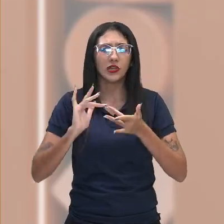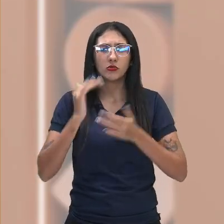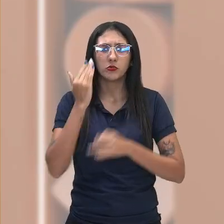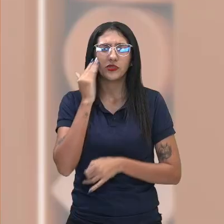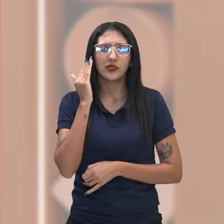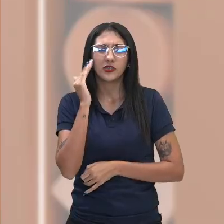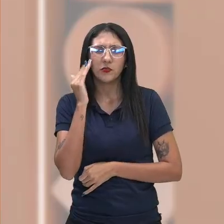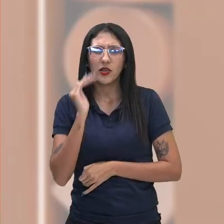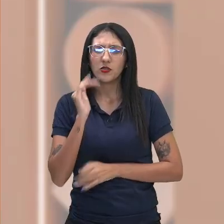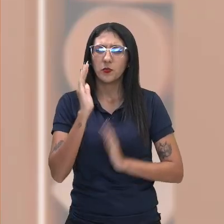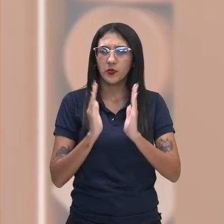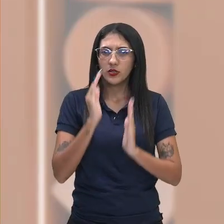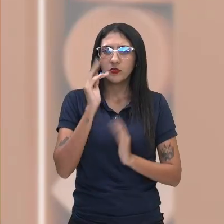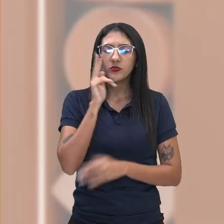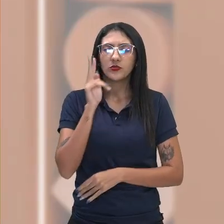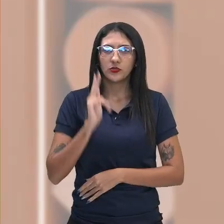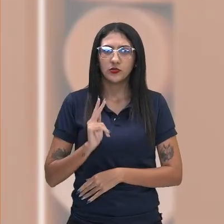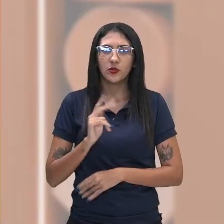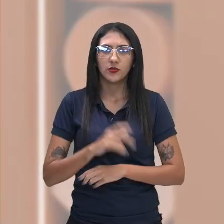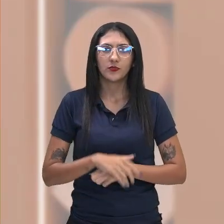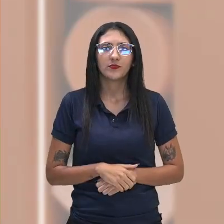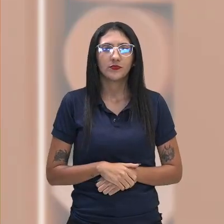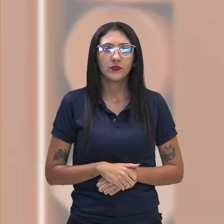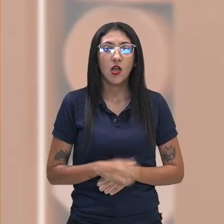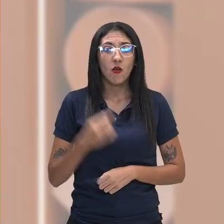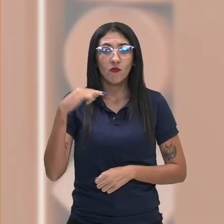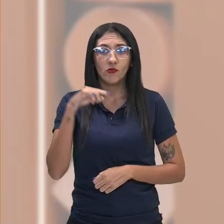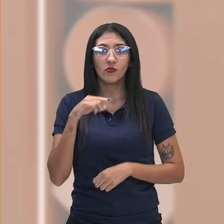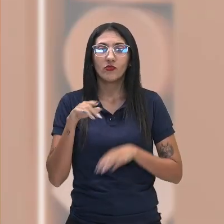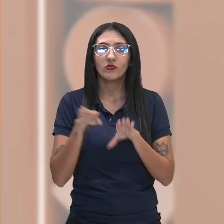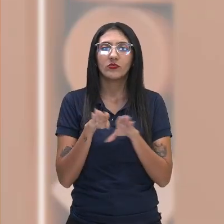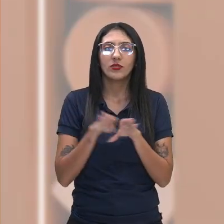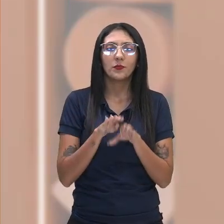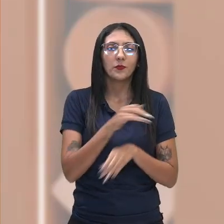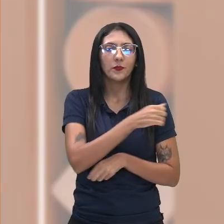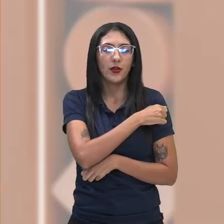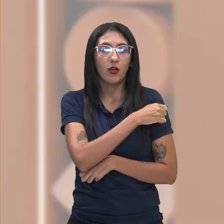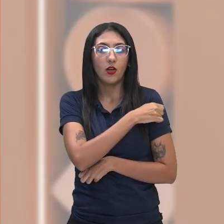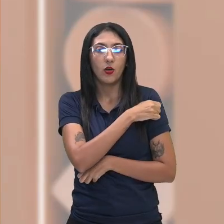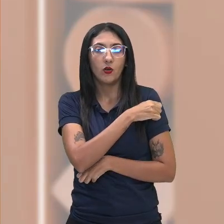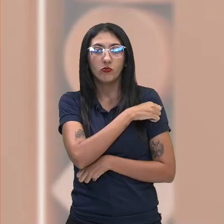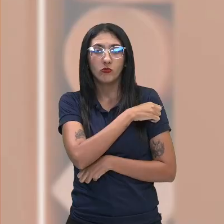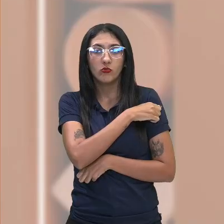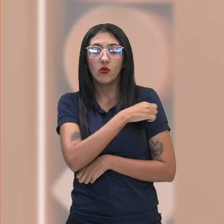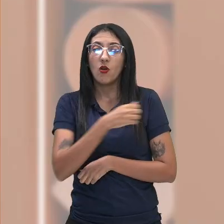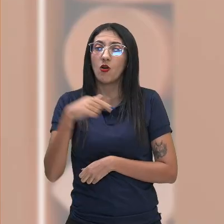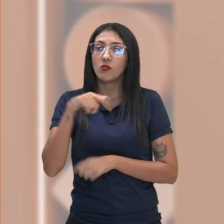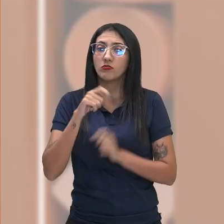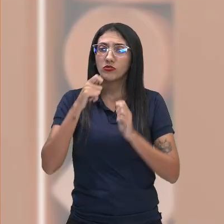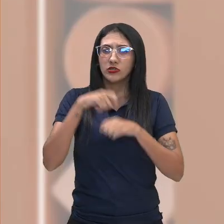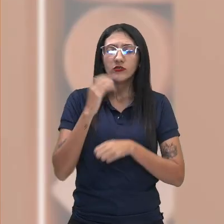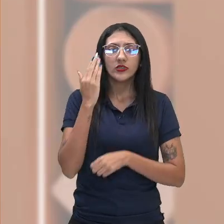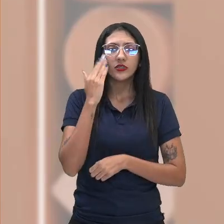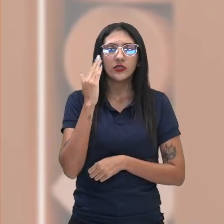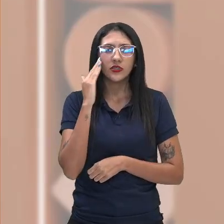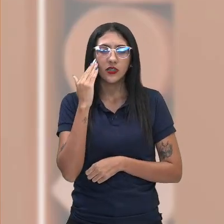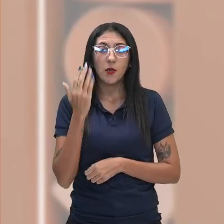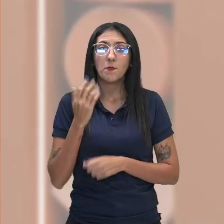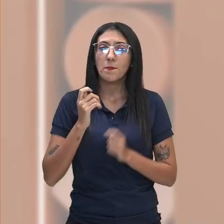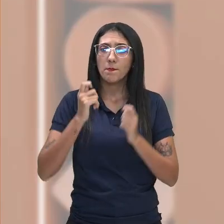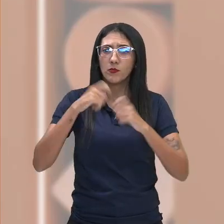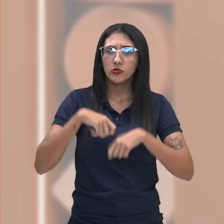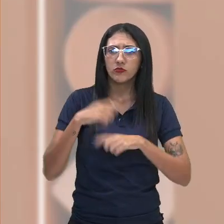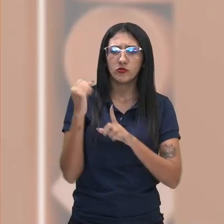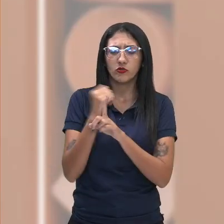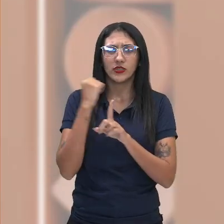do processo histórico. Você também, querido aluno, sabe muito bem que para a compreensão das